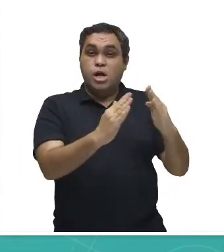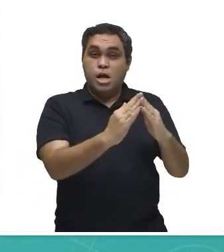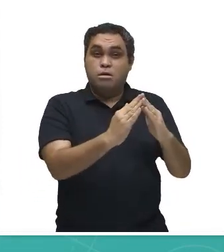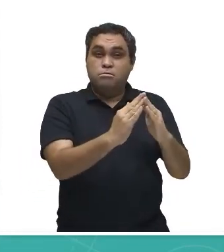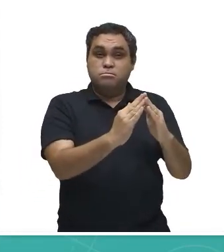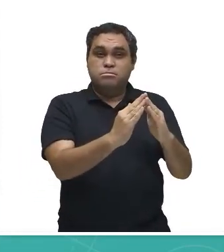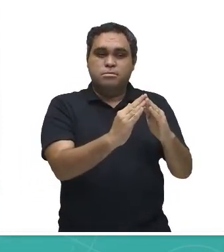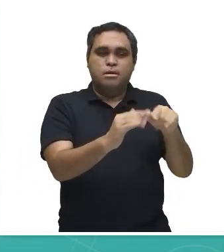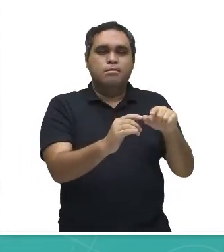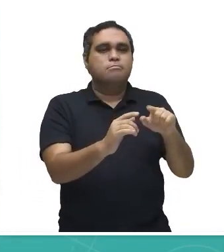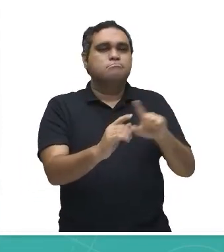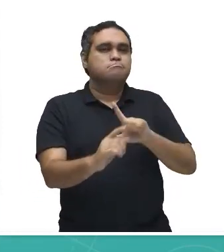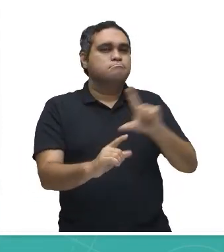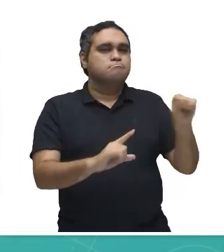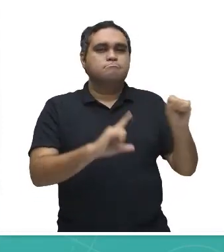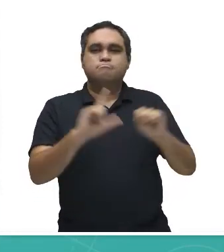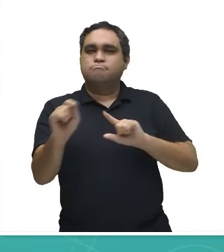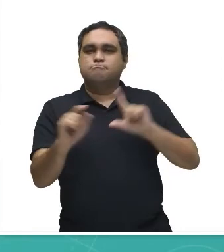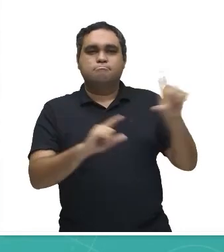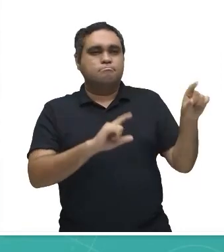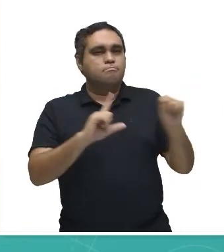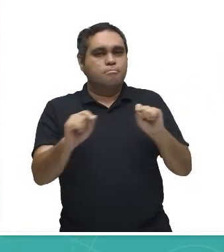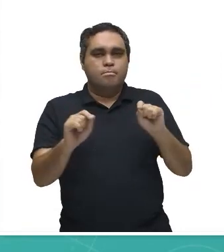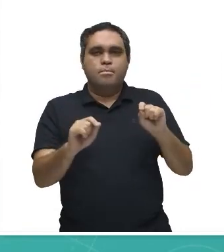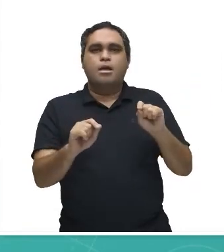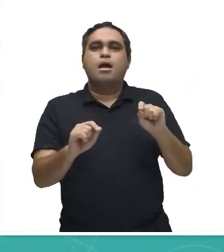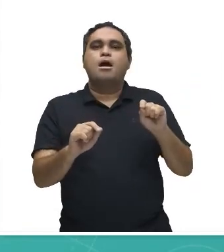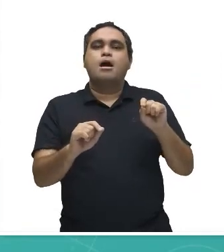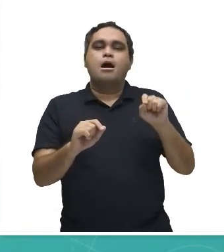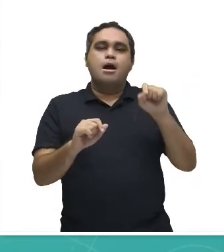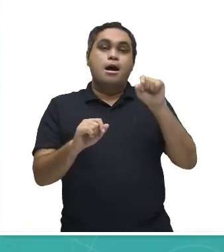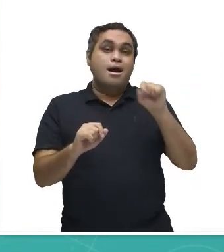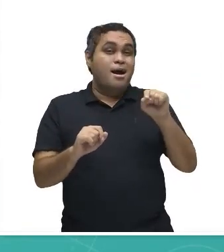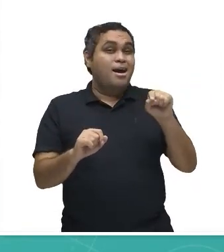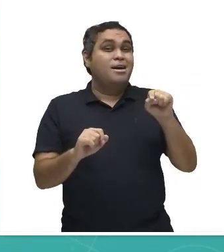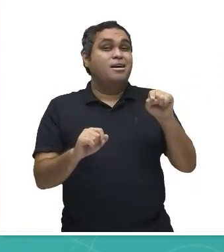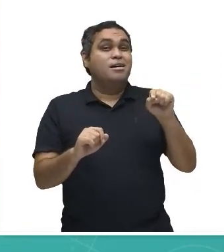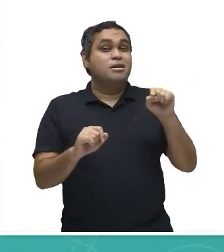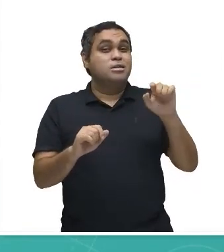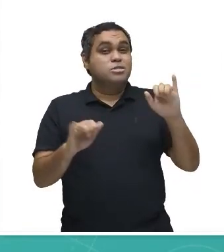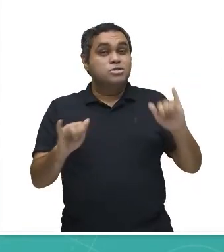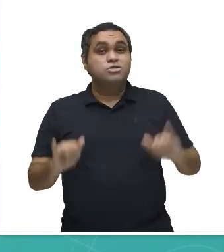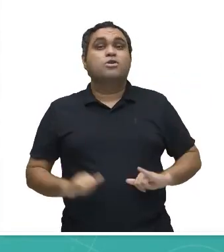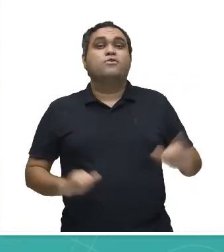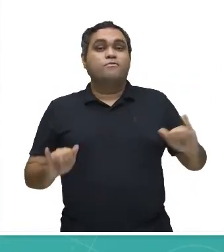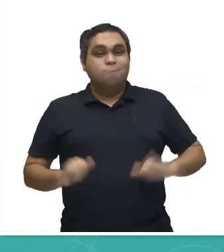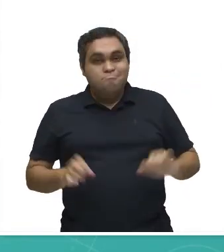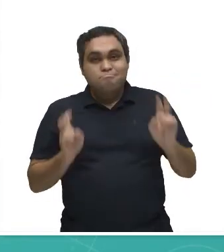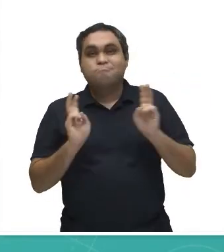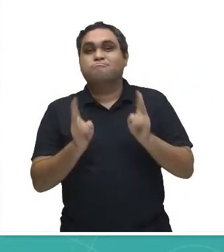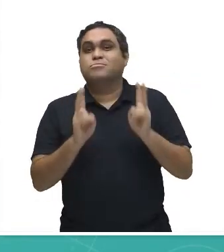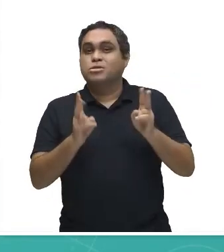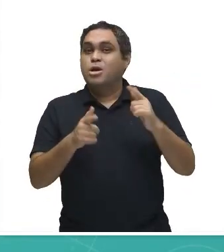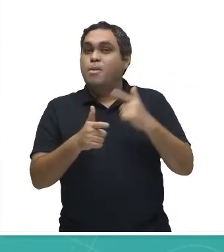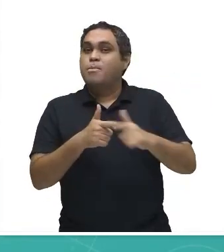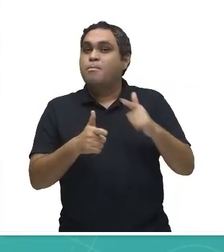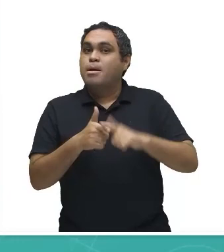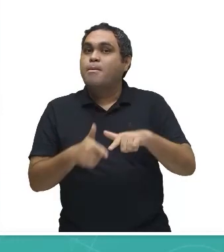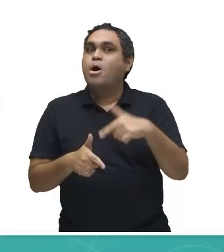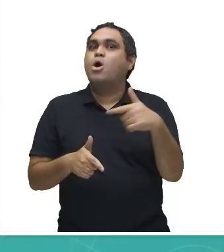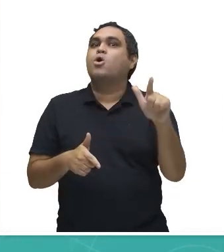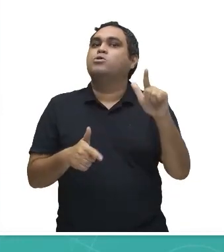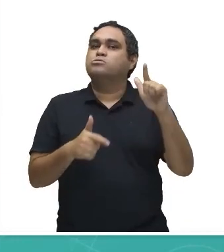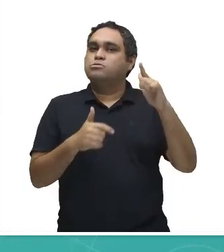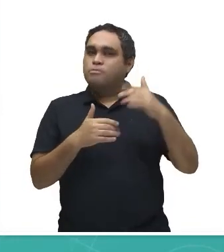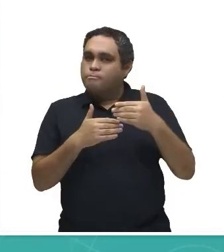saíram daquelas fazendas, da condição de escravo. E aí elas vão enfrentar outros problemas que vocês vão ver mais para frente. Então,